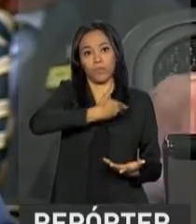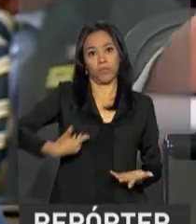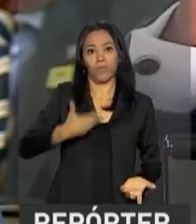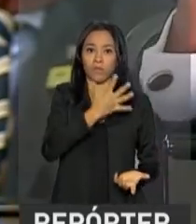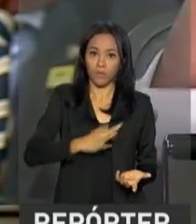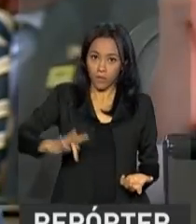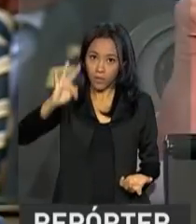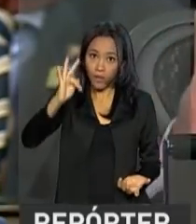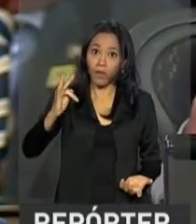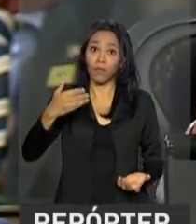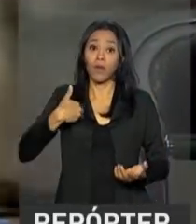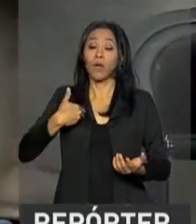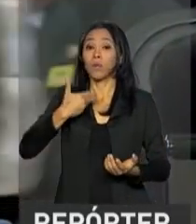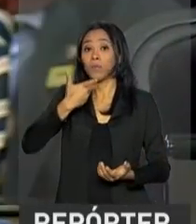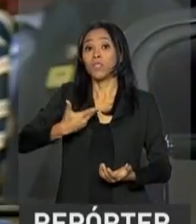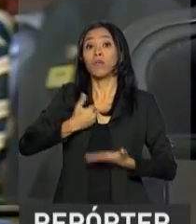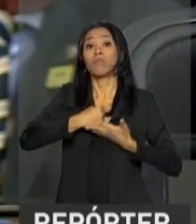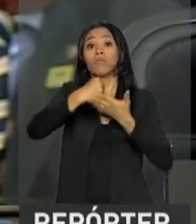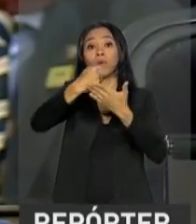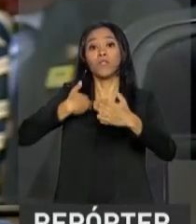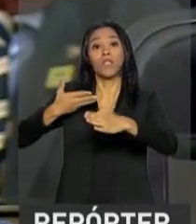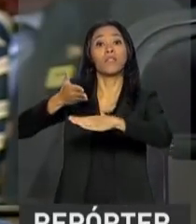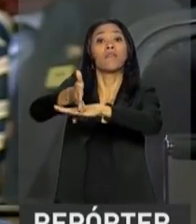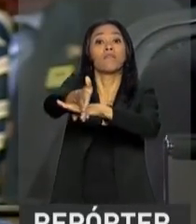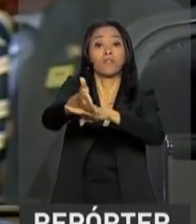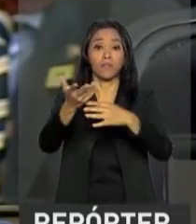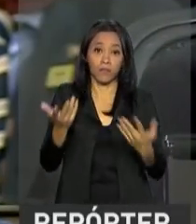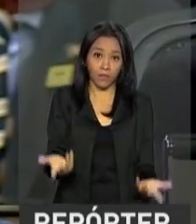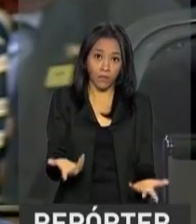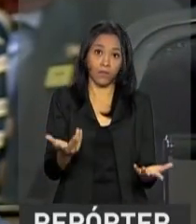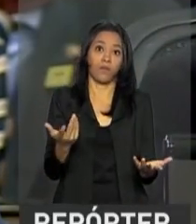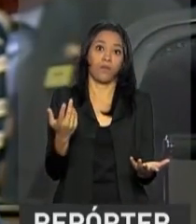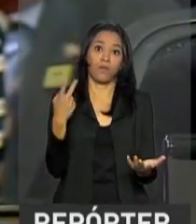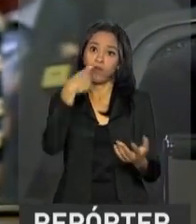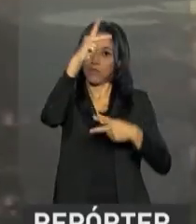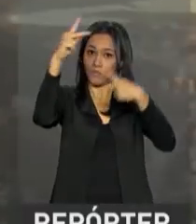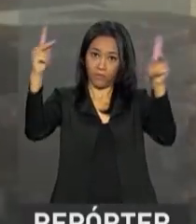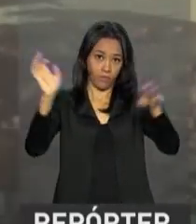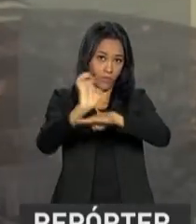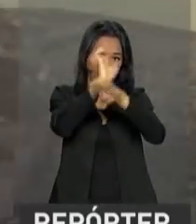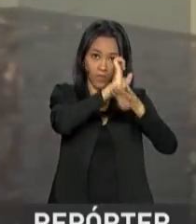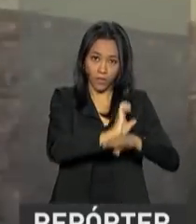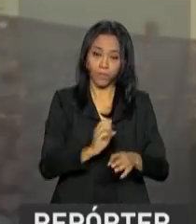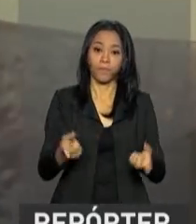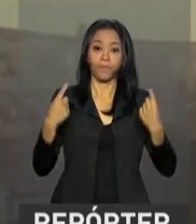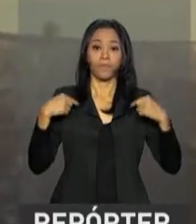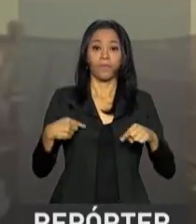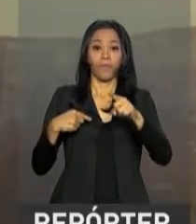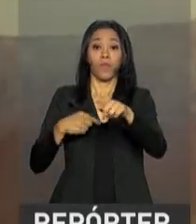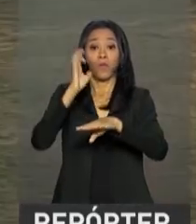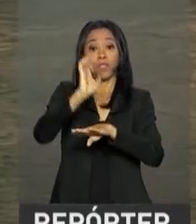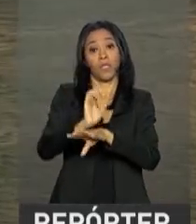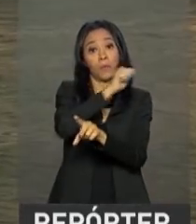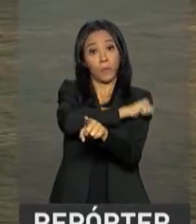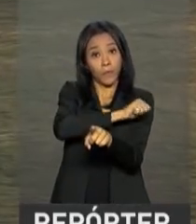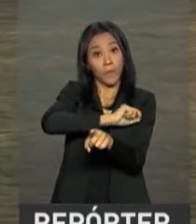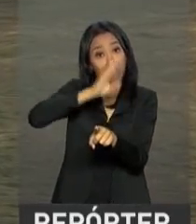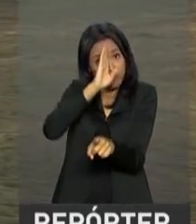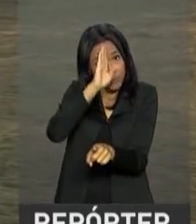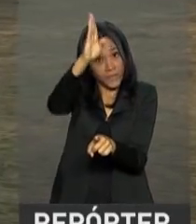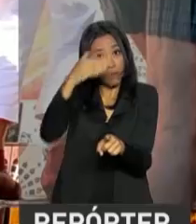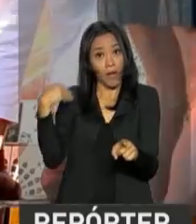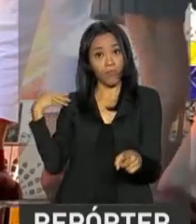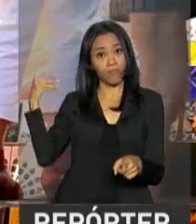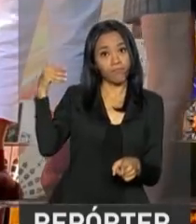intervenção entre aspas da união federal é nos respectivos estados o rio de janeiro é uma das principais portas de entrada